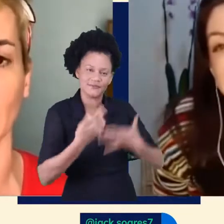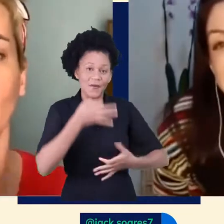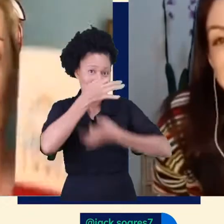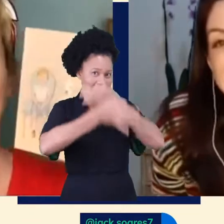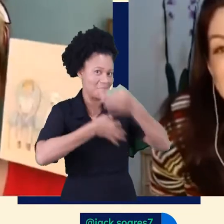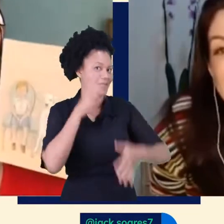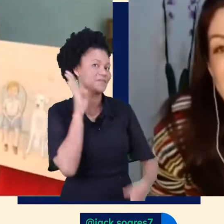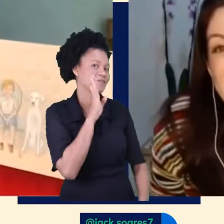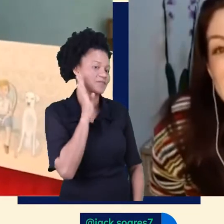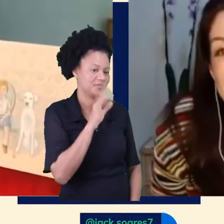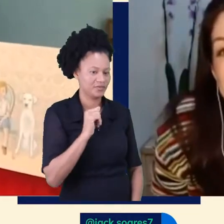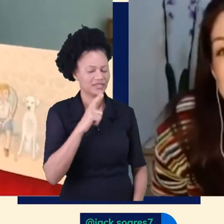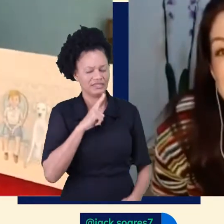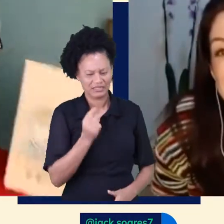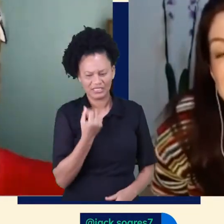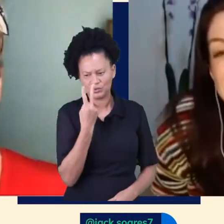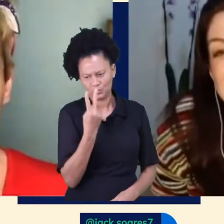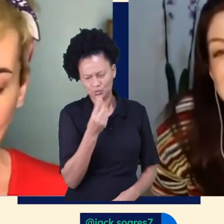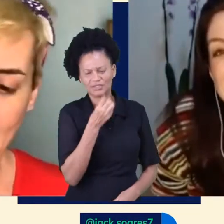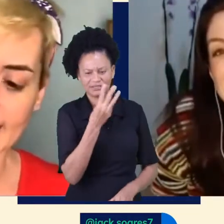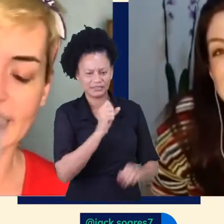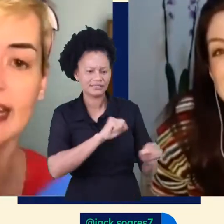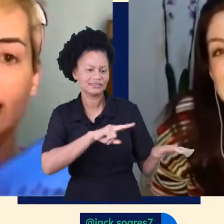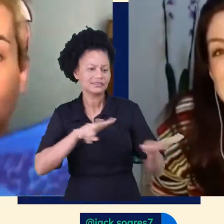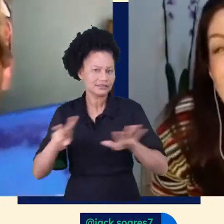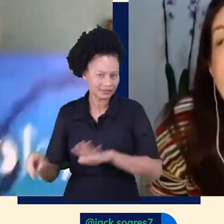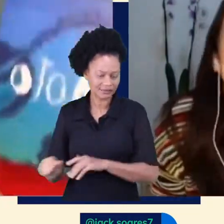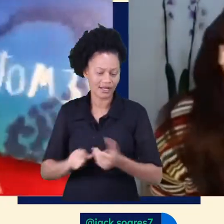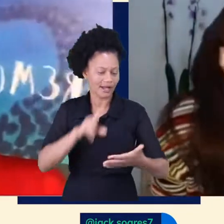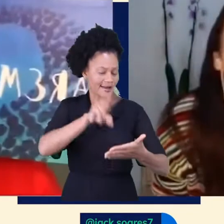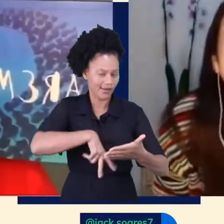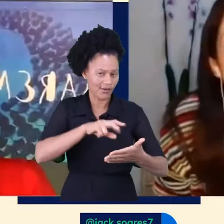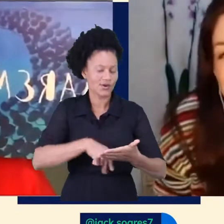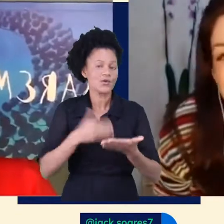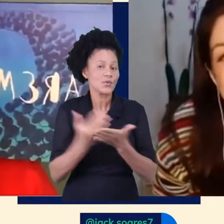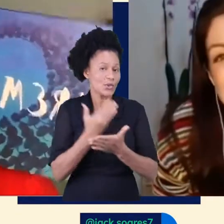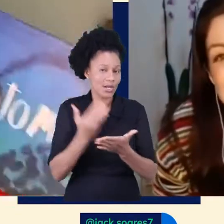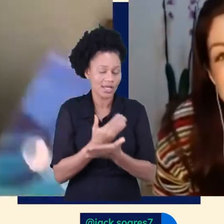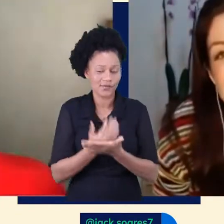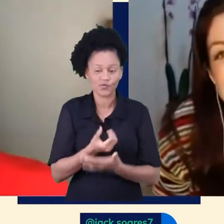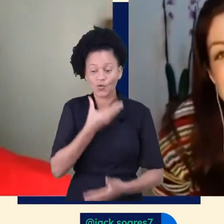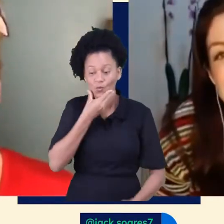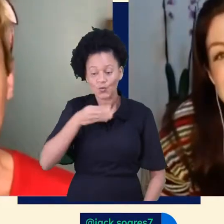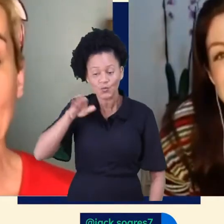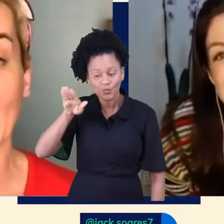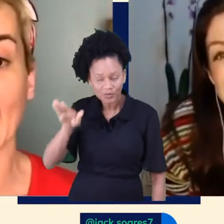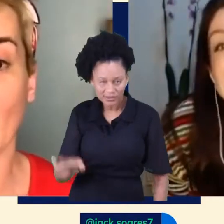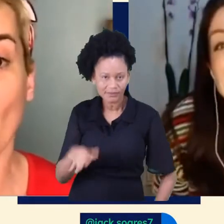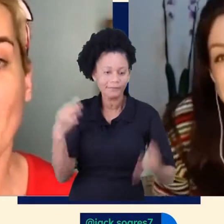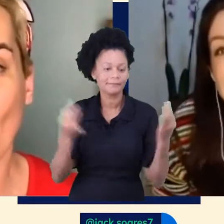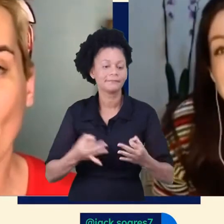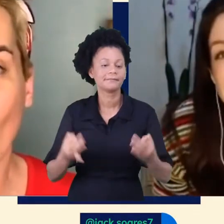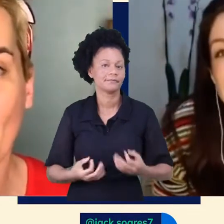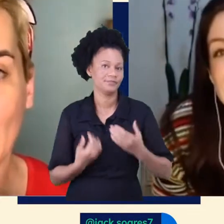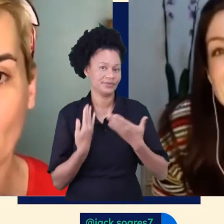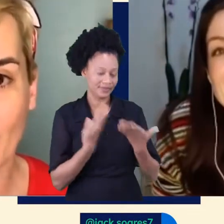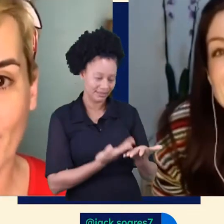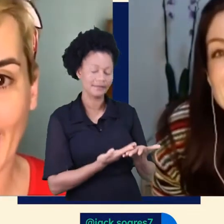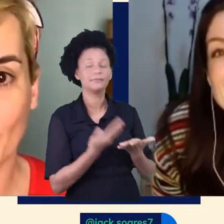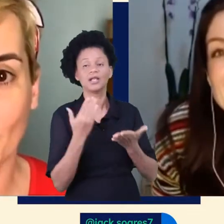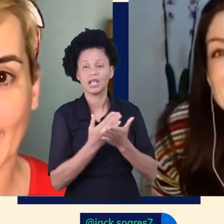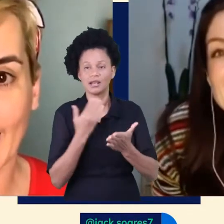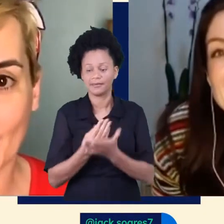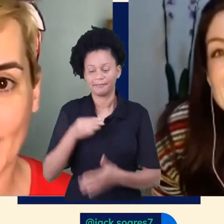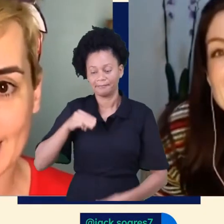fiz a leitura do Menino Perfeito e desse livro chamado Maremoto. E o